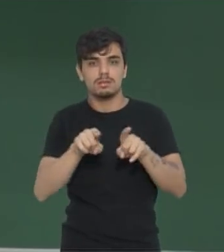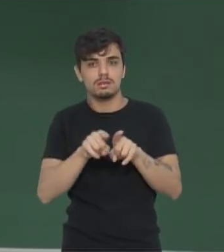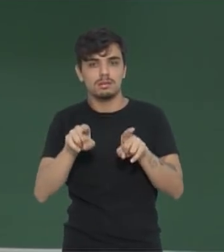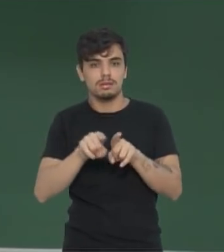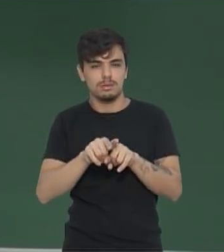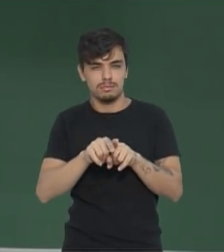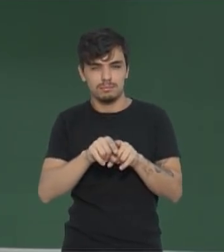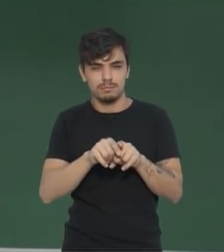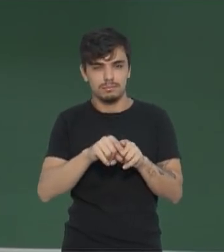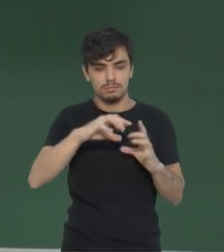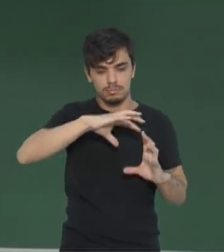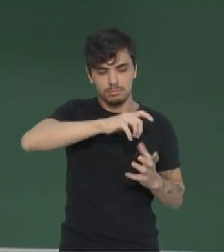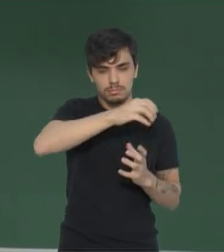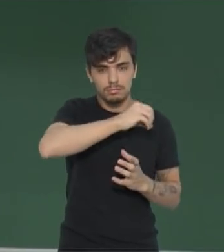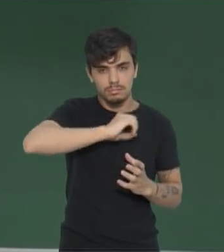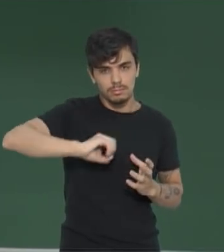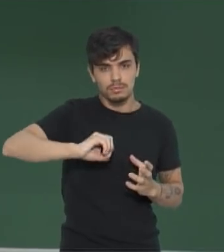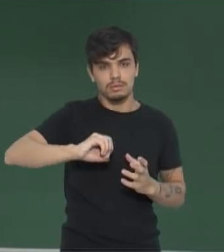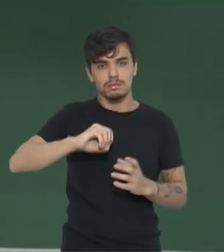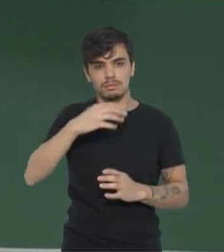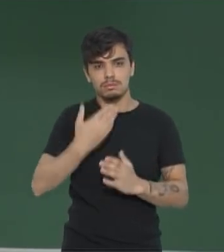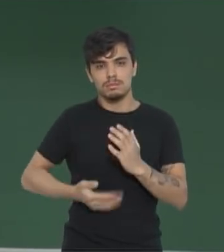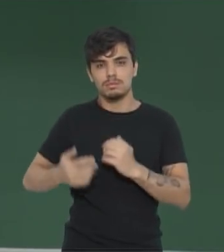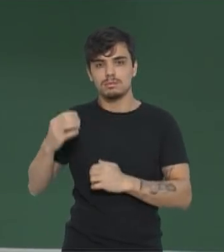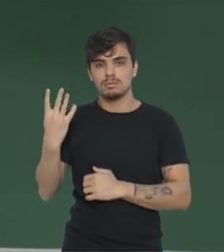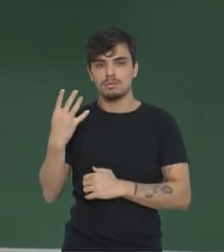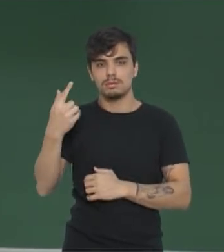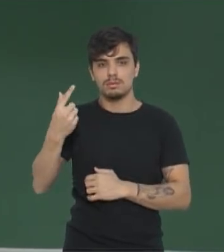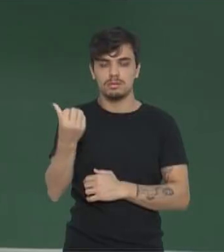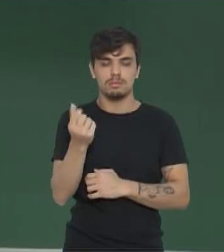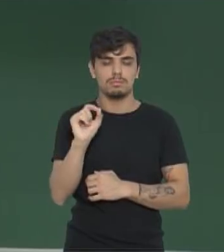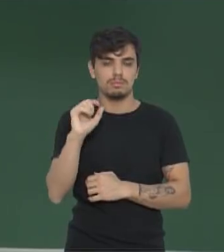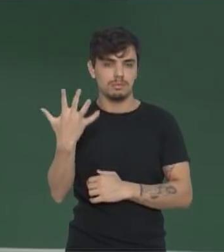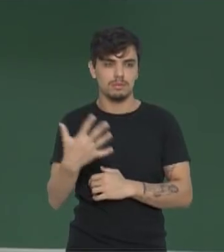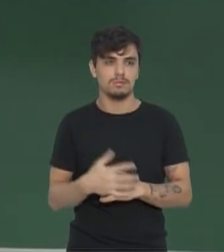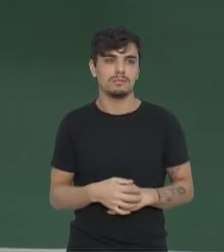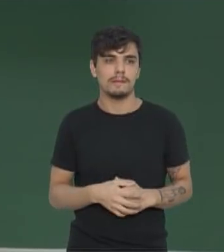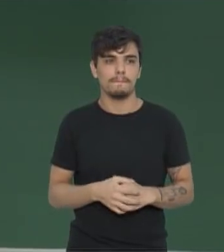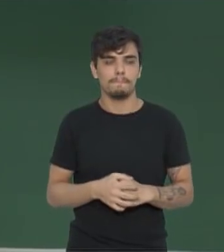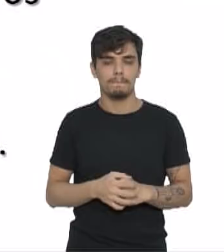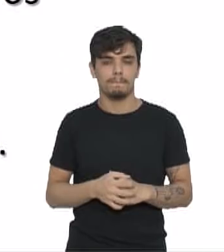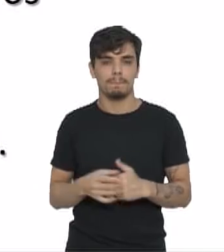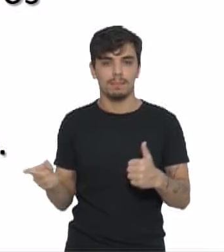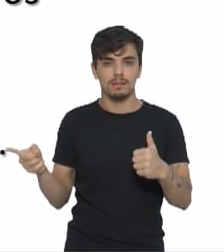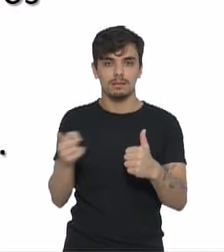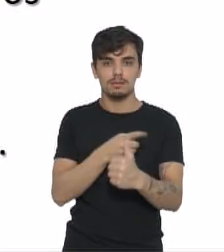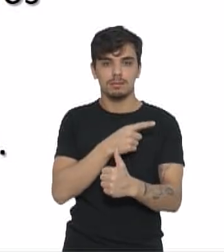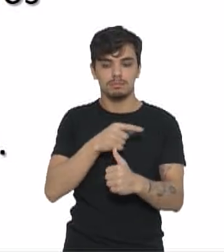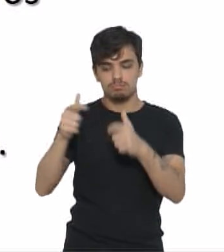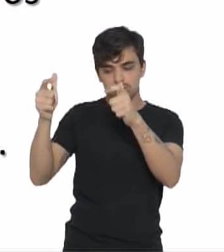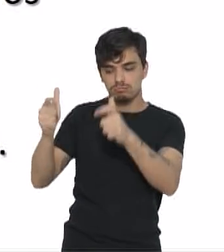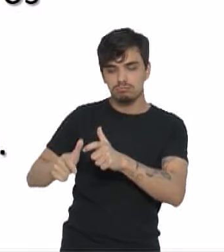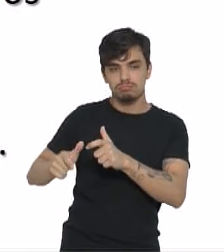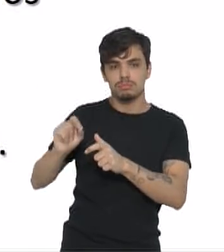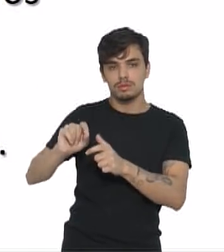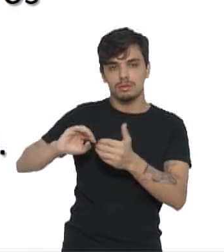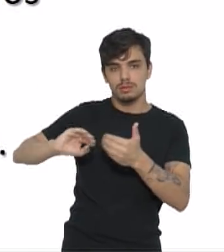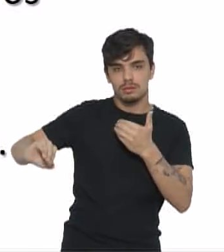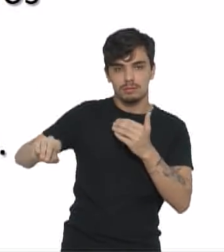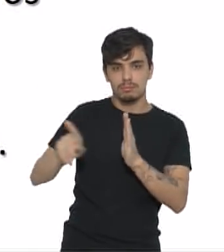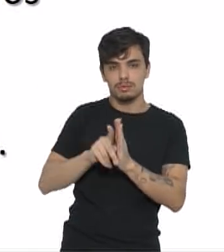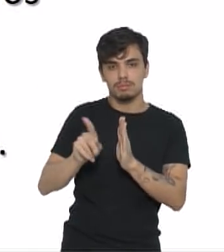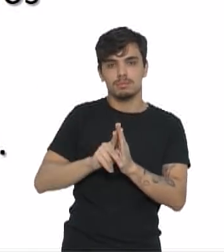Romano do Ocidente, que vai cair em 476. É um dos primeiros territórios a se separar do